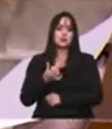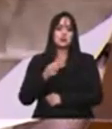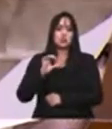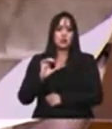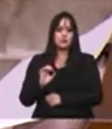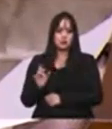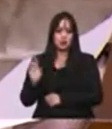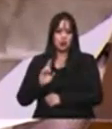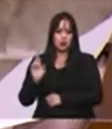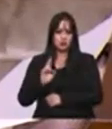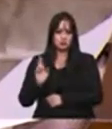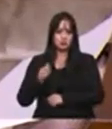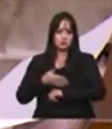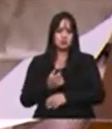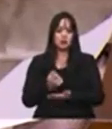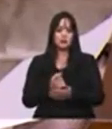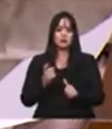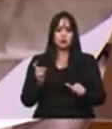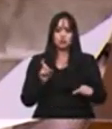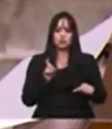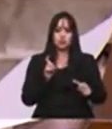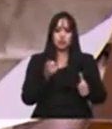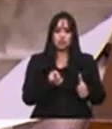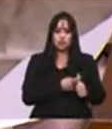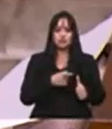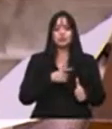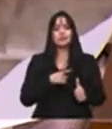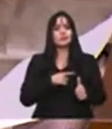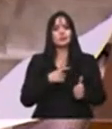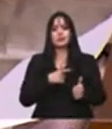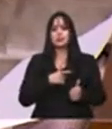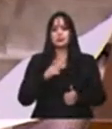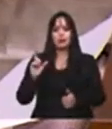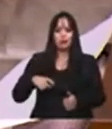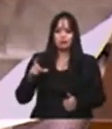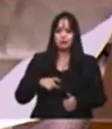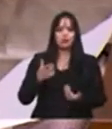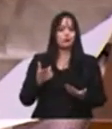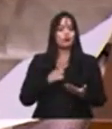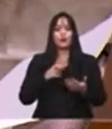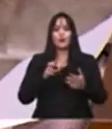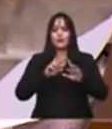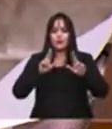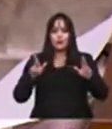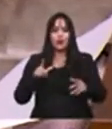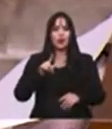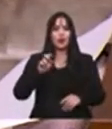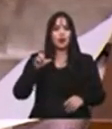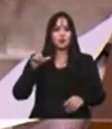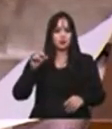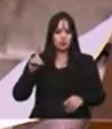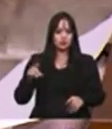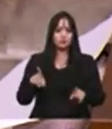346.690, mediante pagamentos de despesas pessoais, cartões pré-pagos, valores em espécie oriundos de Leonardo Meirelles e